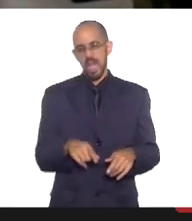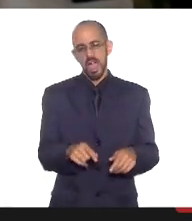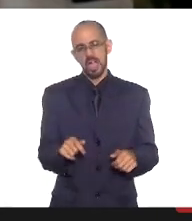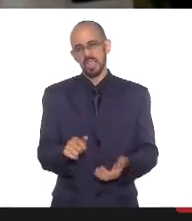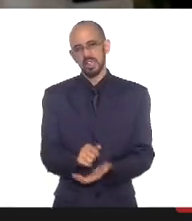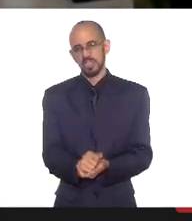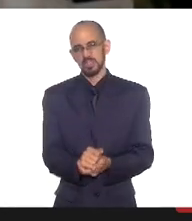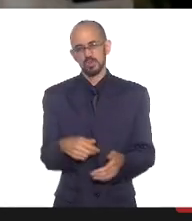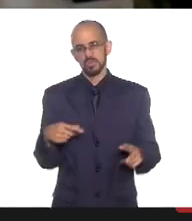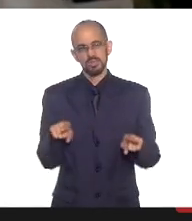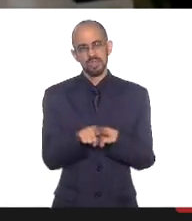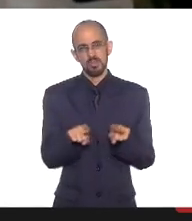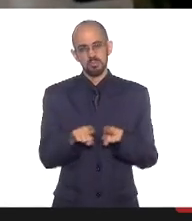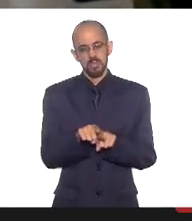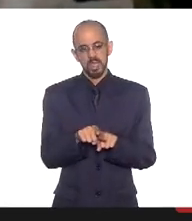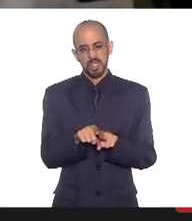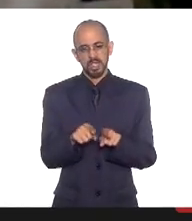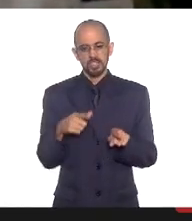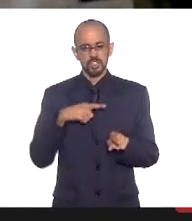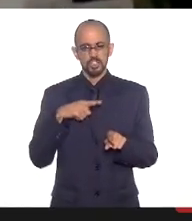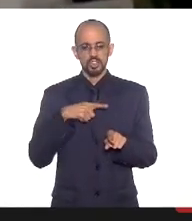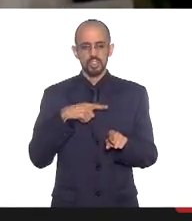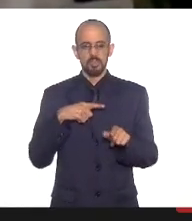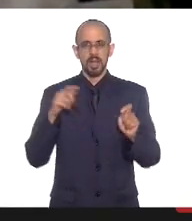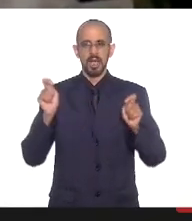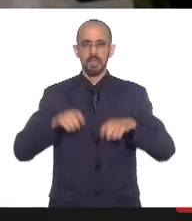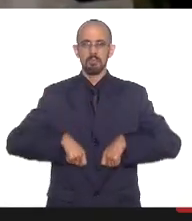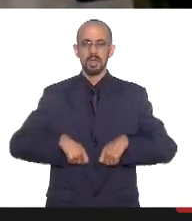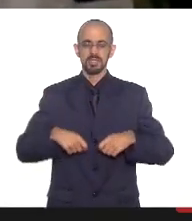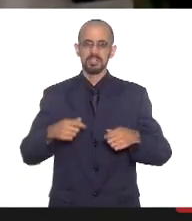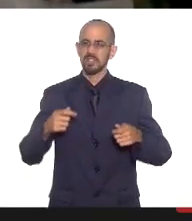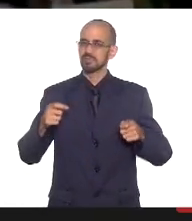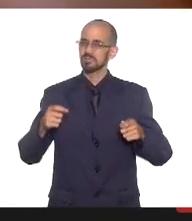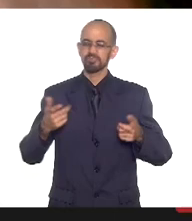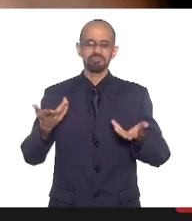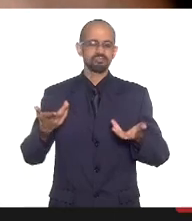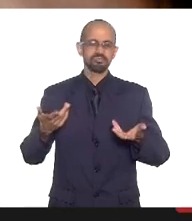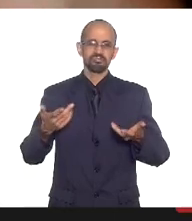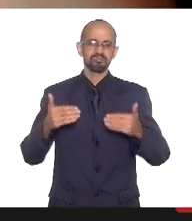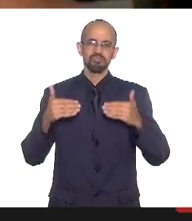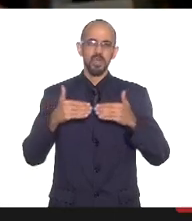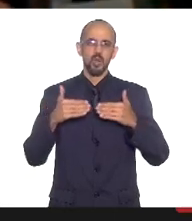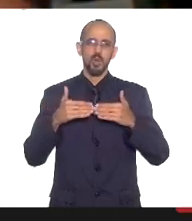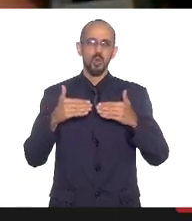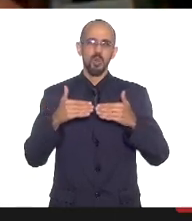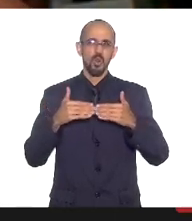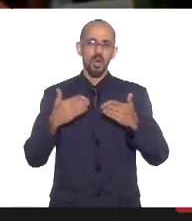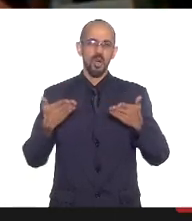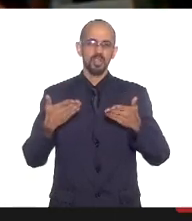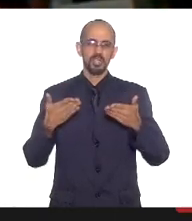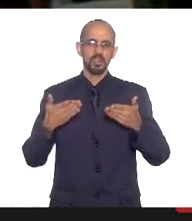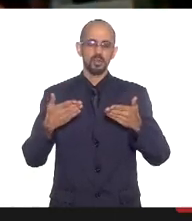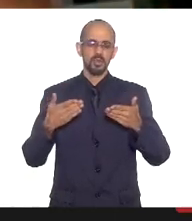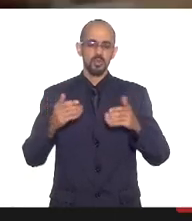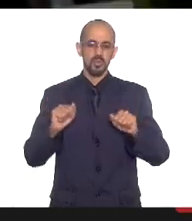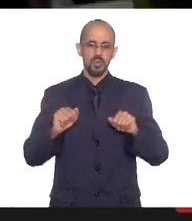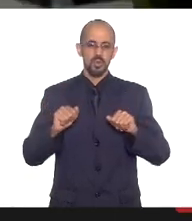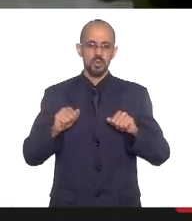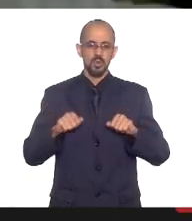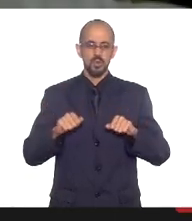que a gente tem uma capacidade instalada do nosso estado que eu não compatível com o pensamento de grama USP